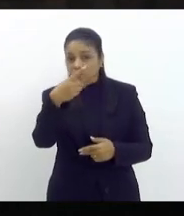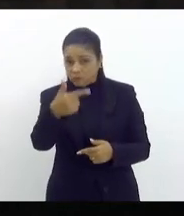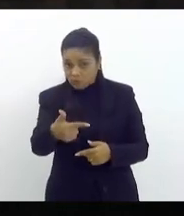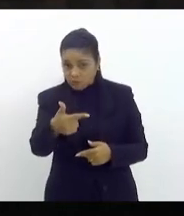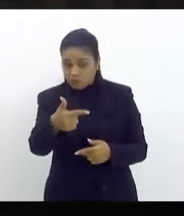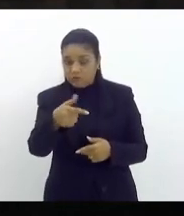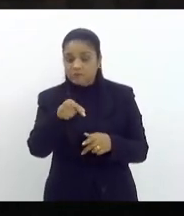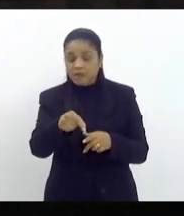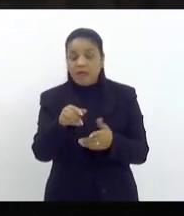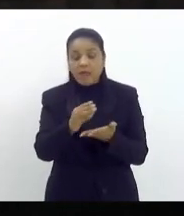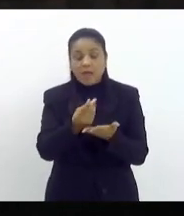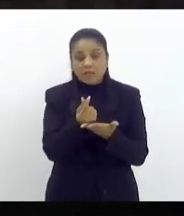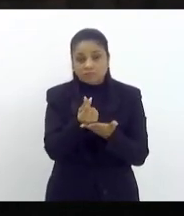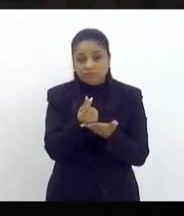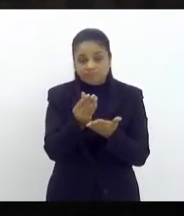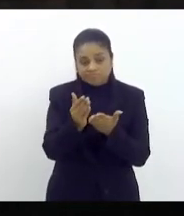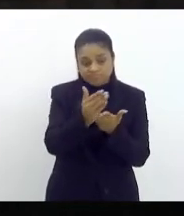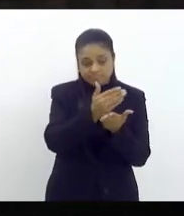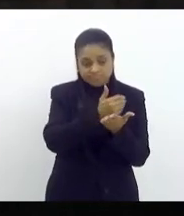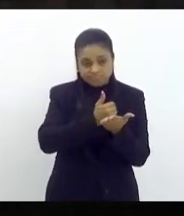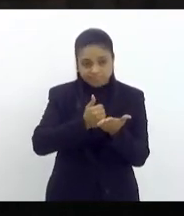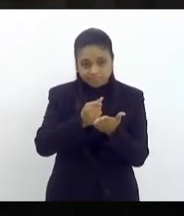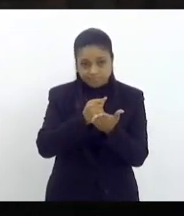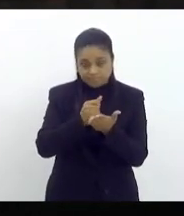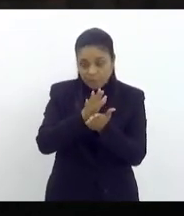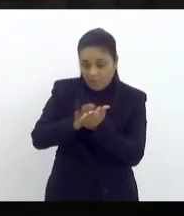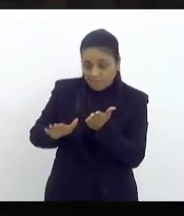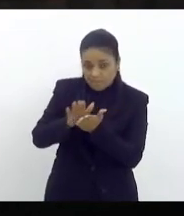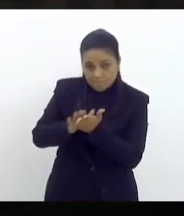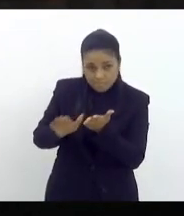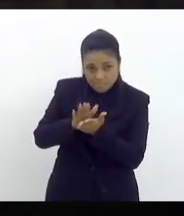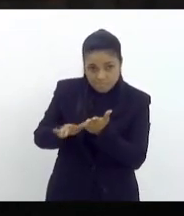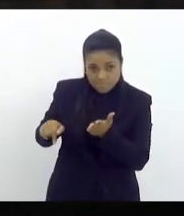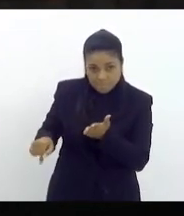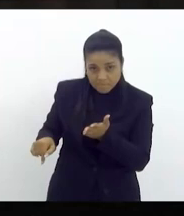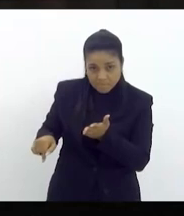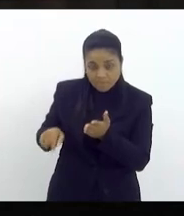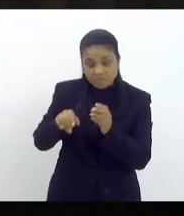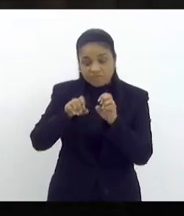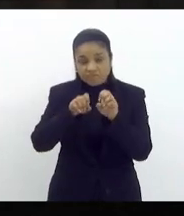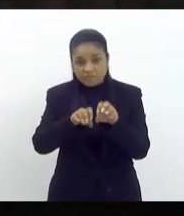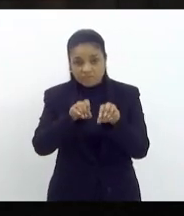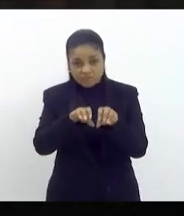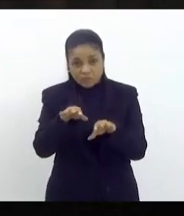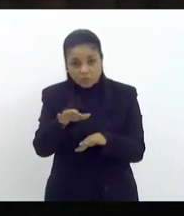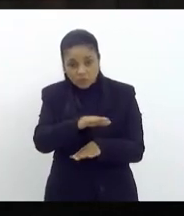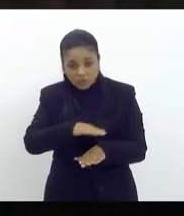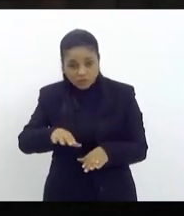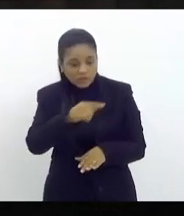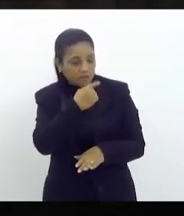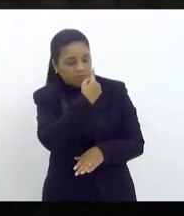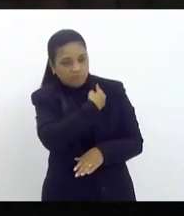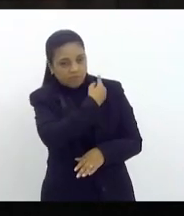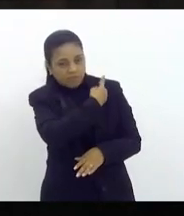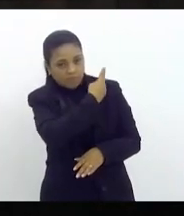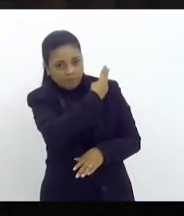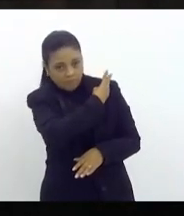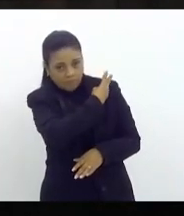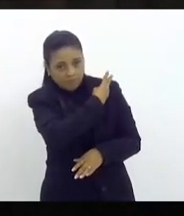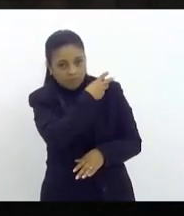fica a despesa fica vetada qualquer que seja diminuição de despesa da educação no ambiente do ensino médio no Rio de Janeiro